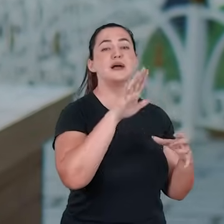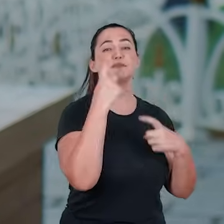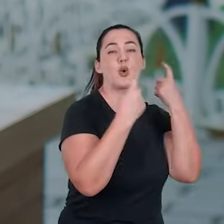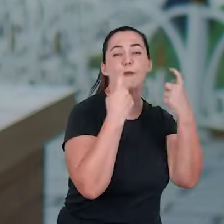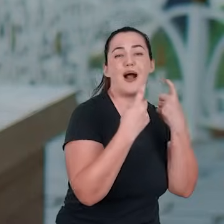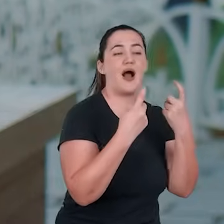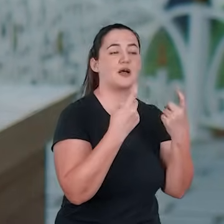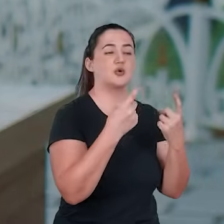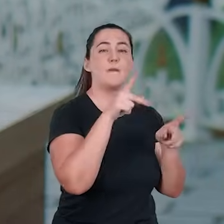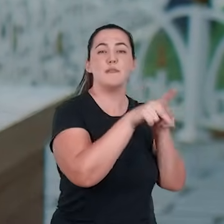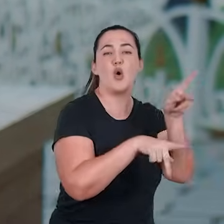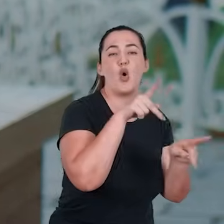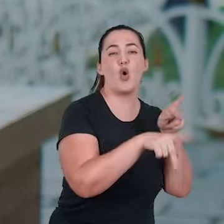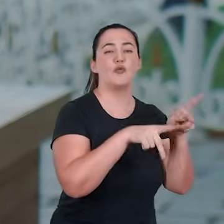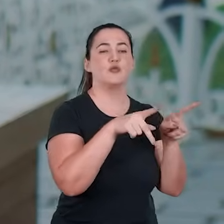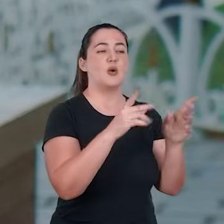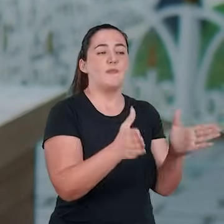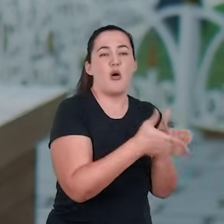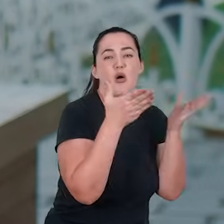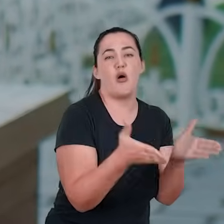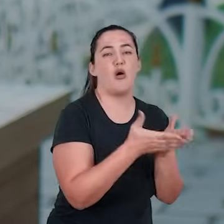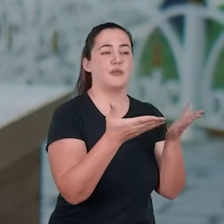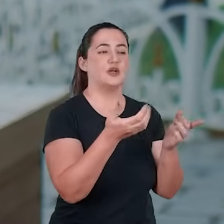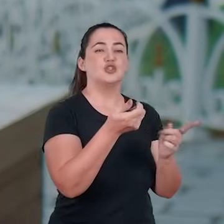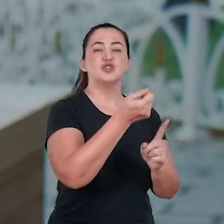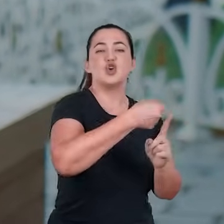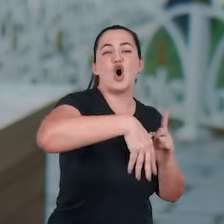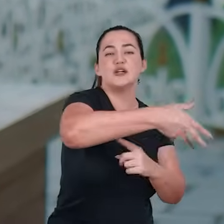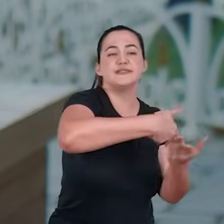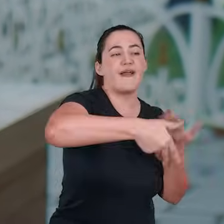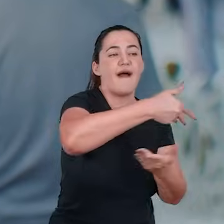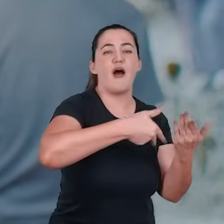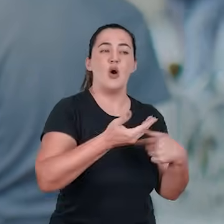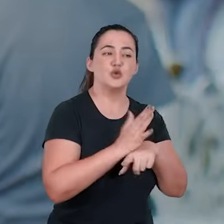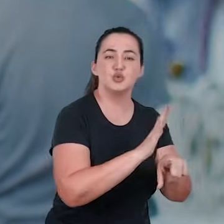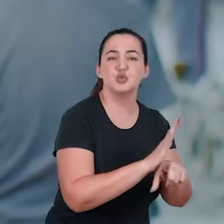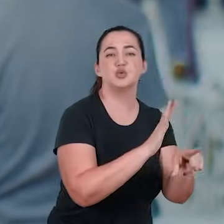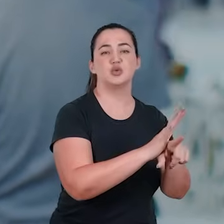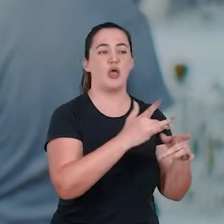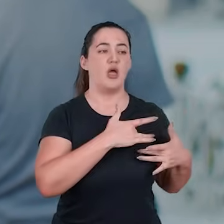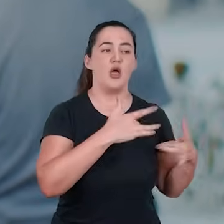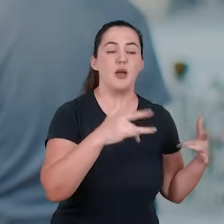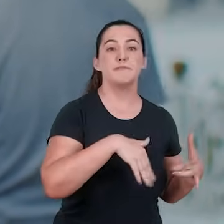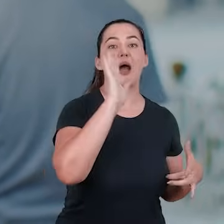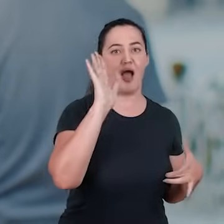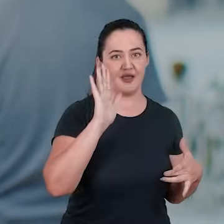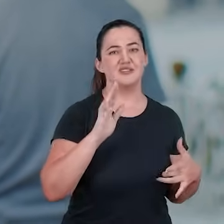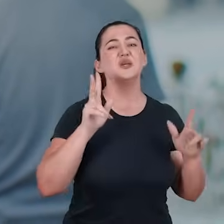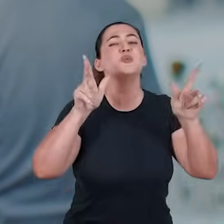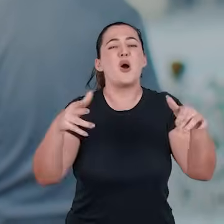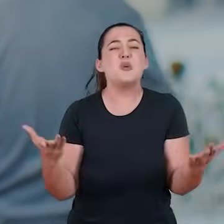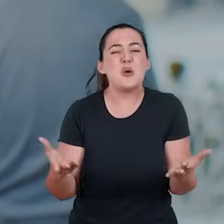seu comportamento, gostava mais da causa do pobre, do proletariado. Eu sei, essas discussões que parecem